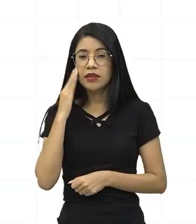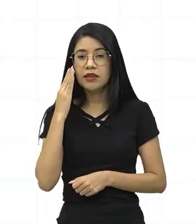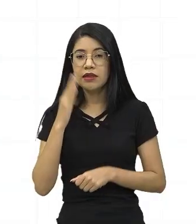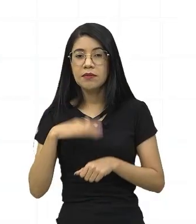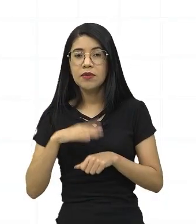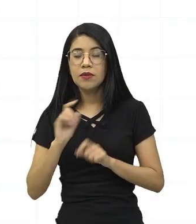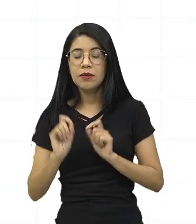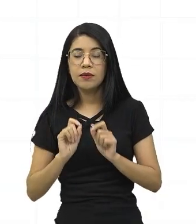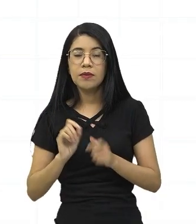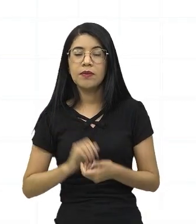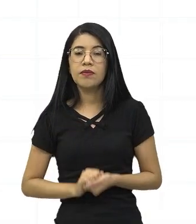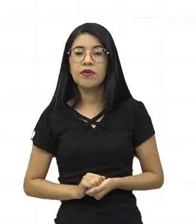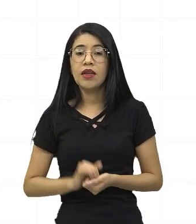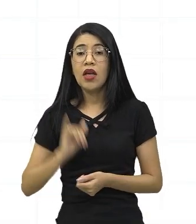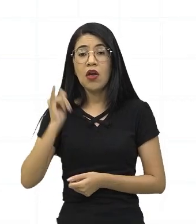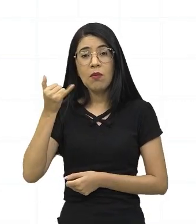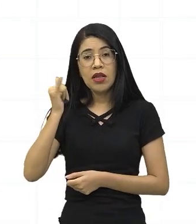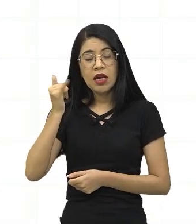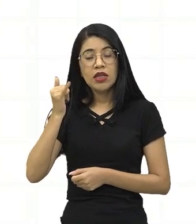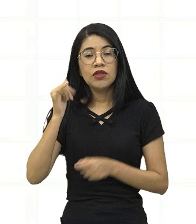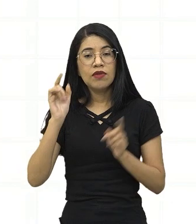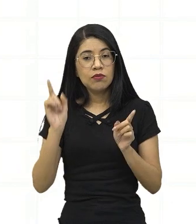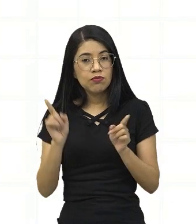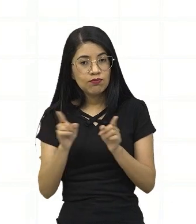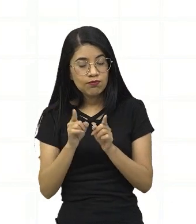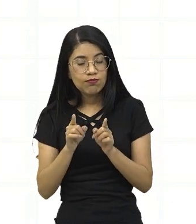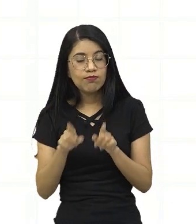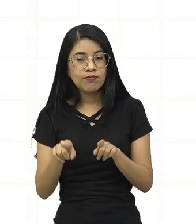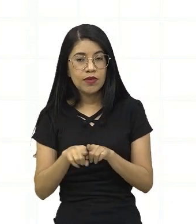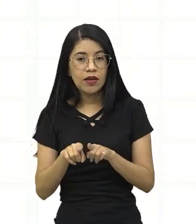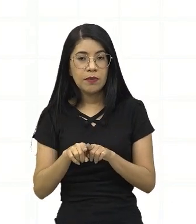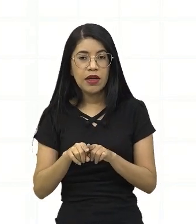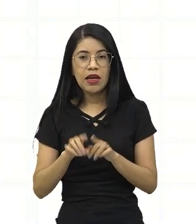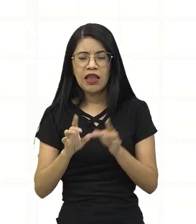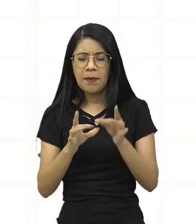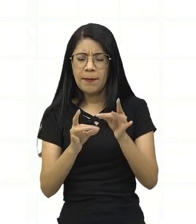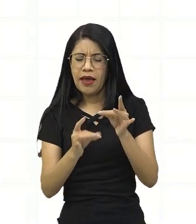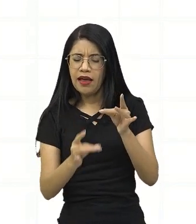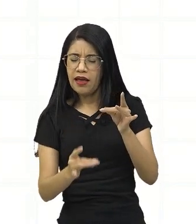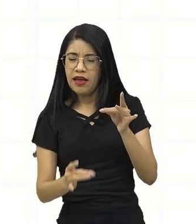é uma narrativa curta. Veja, ela não é extensa